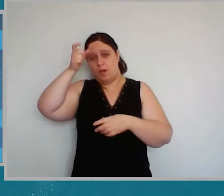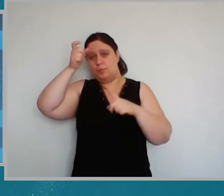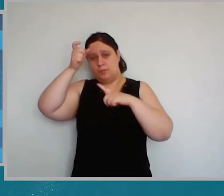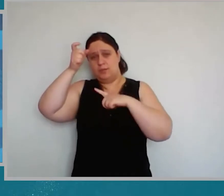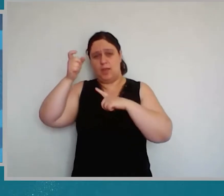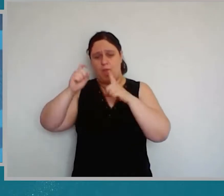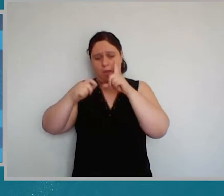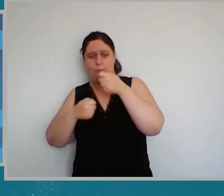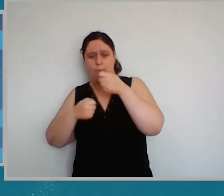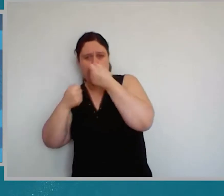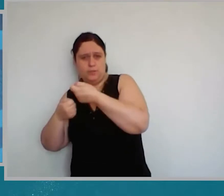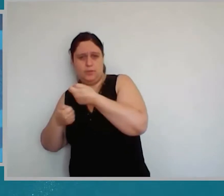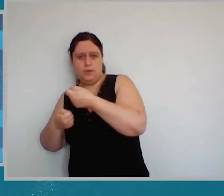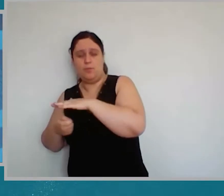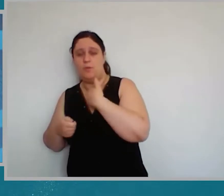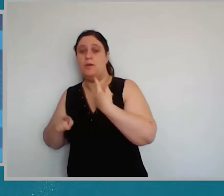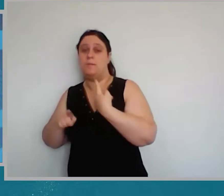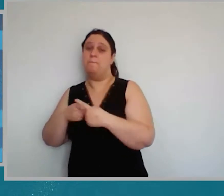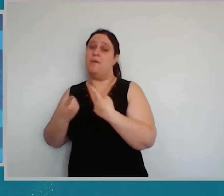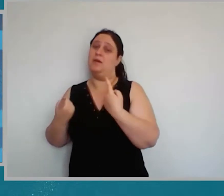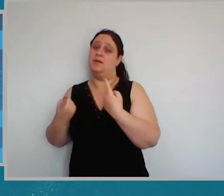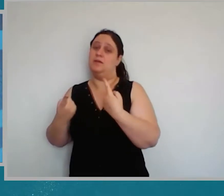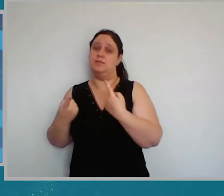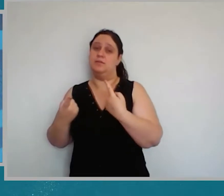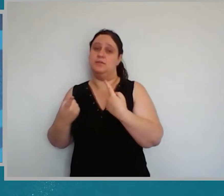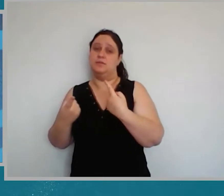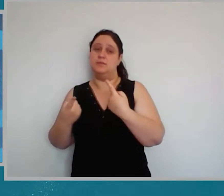cruz. Aleluia.